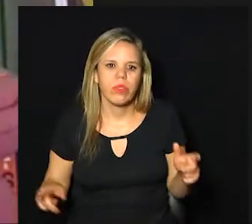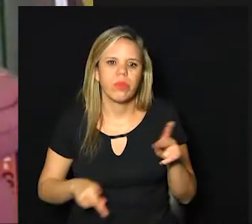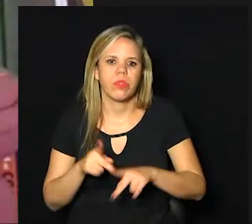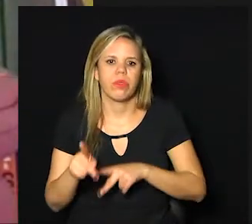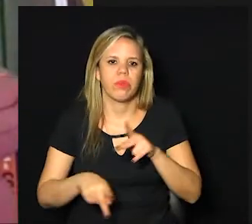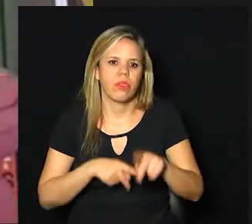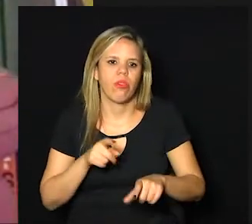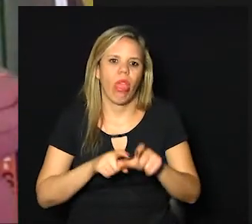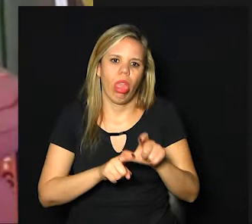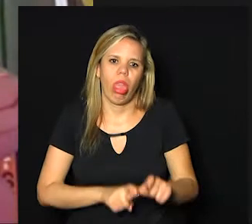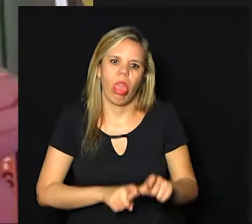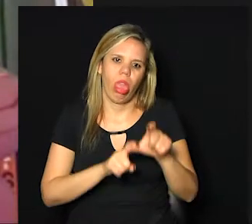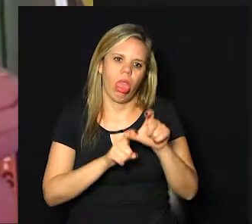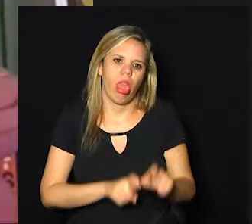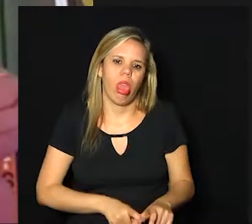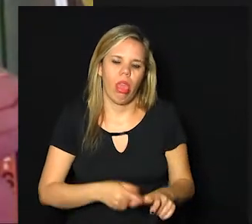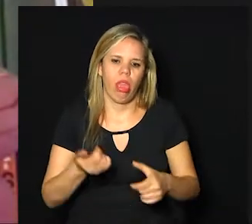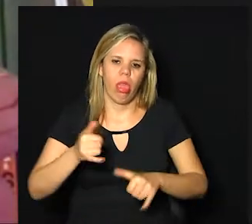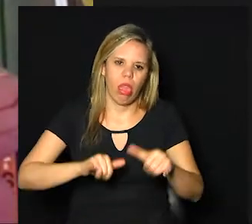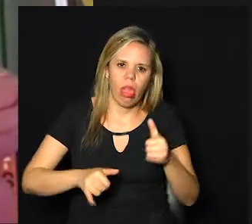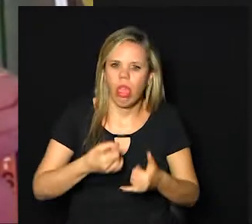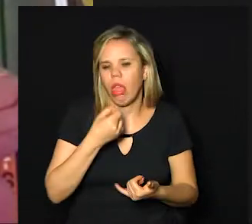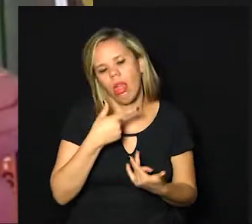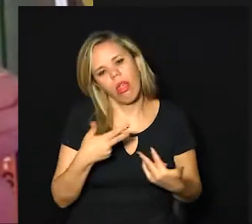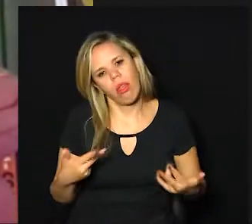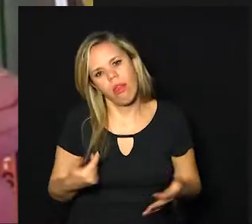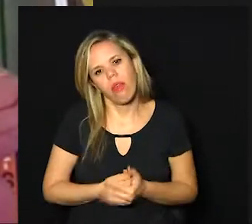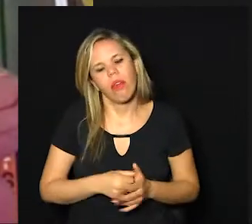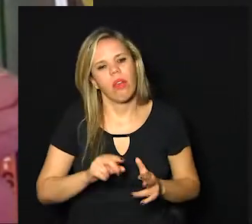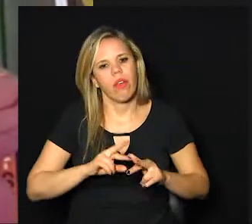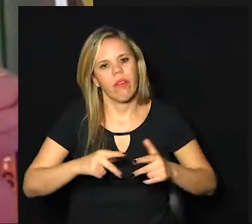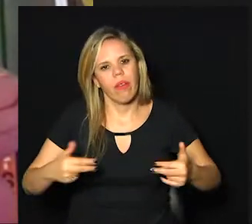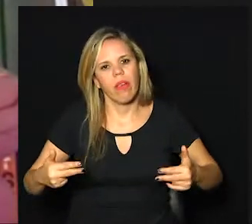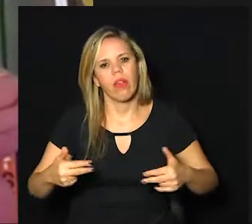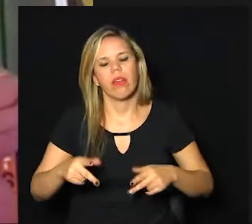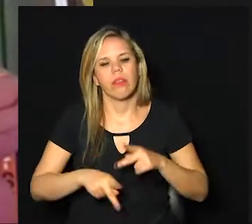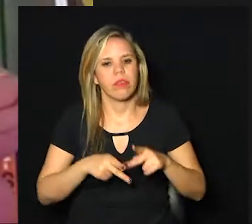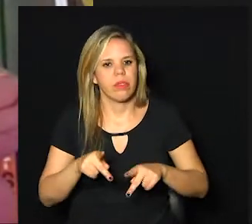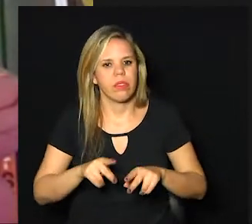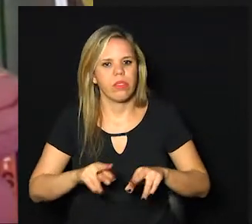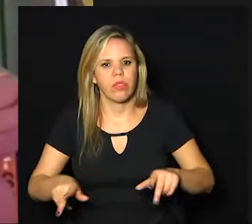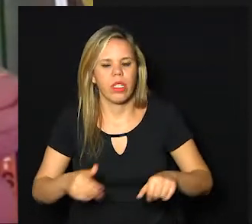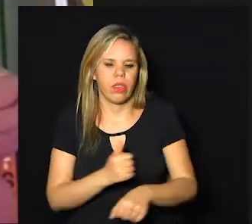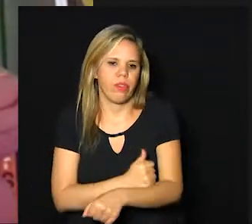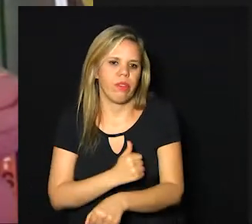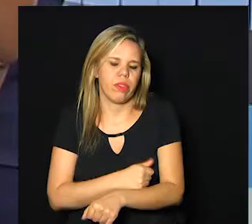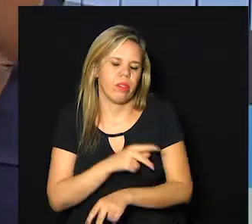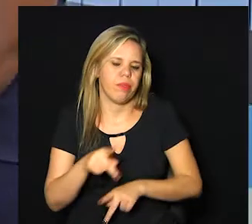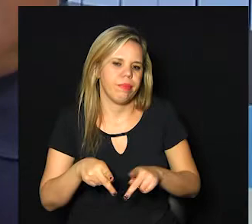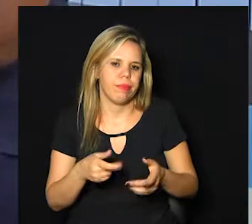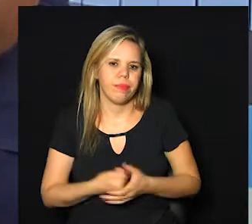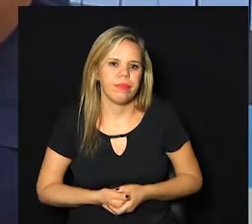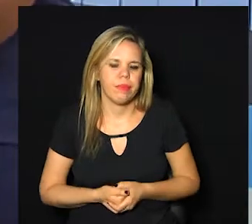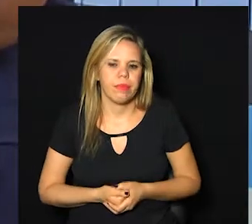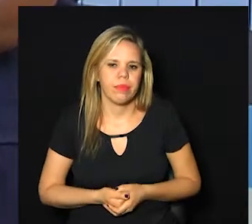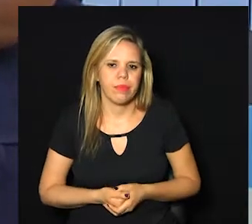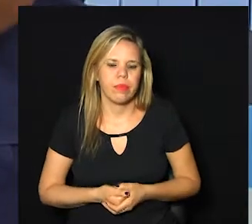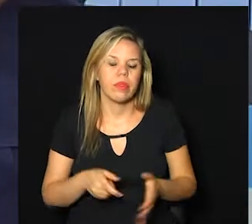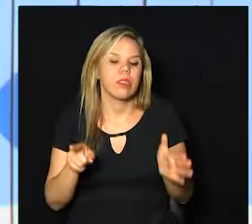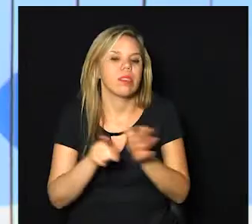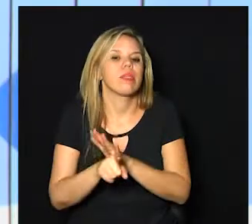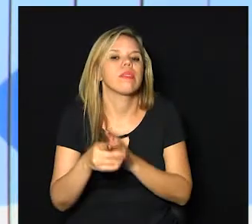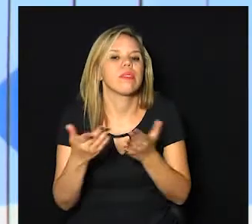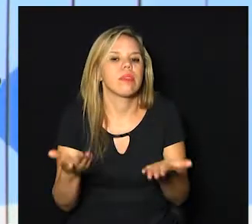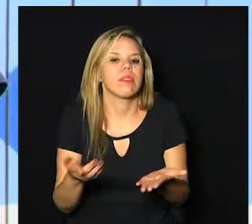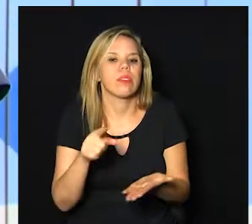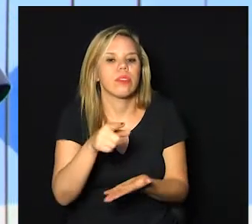número de dependências químicas, vários tipos de dependência, dos vícios das pessoas, né? É isso que até queria te